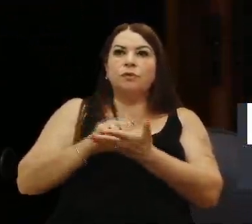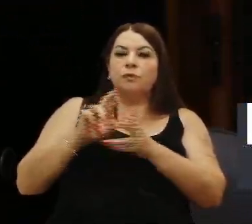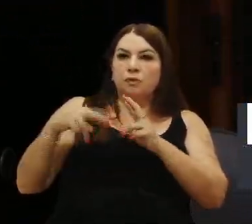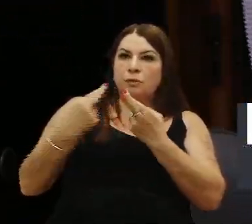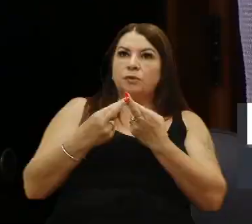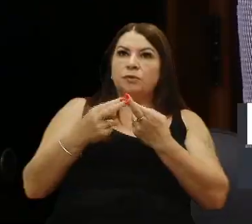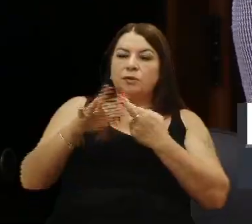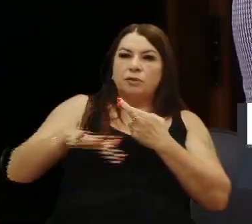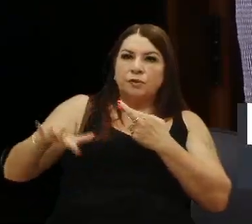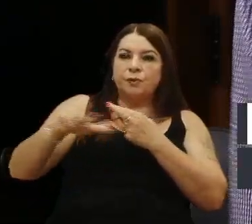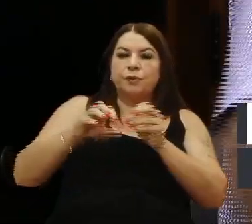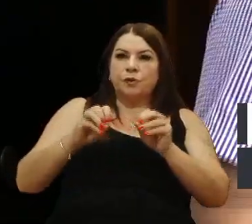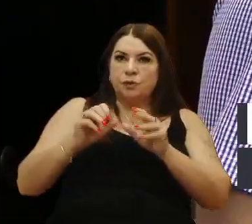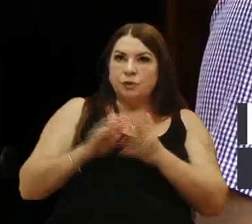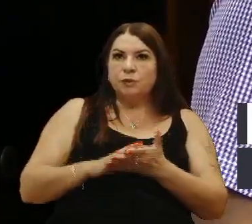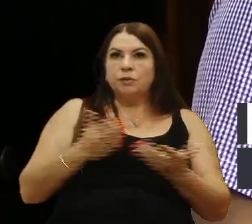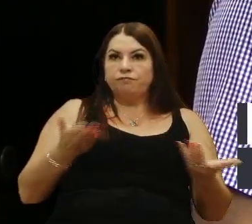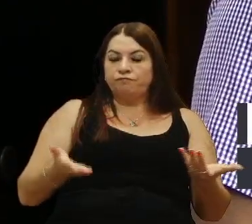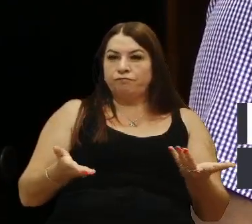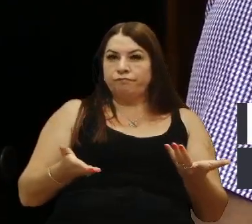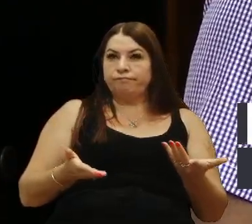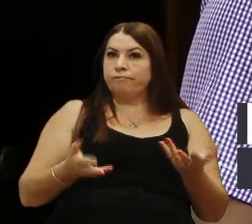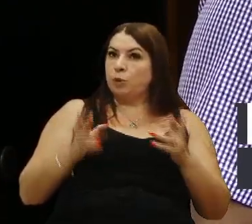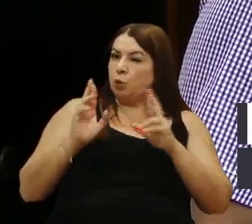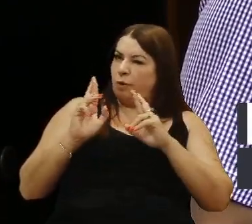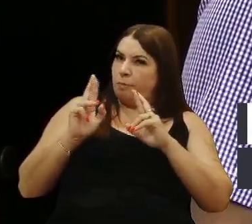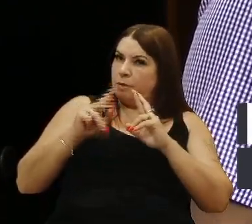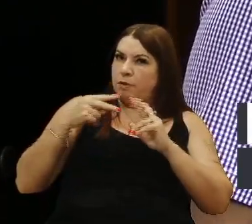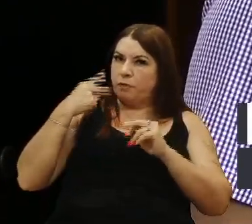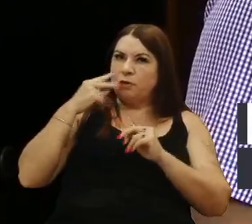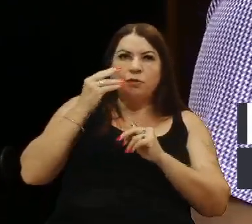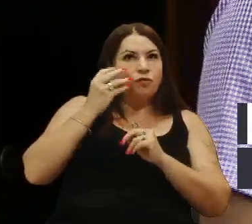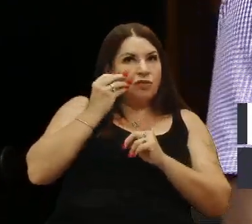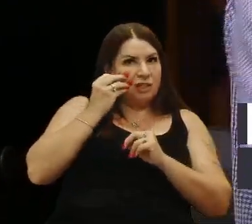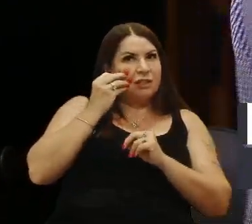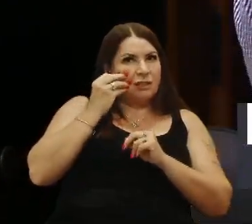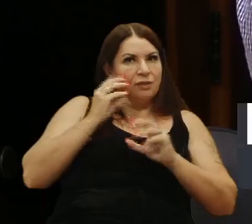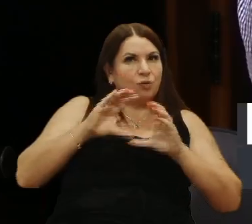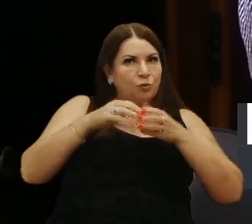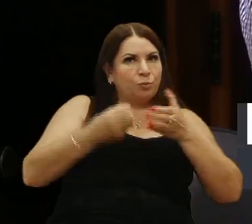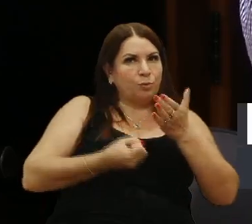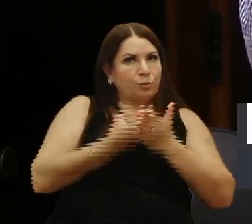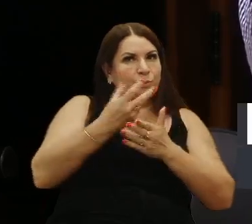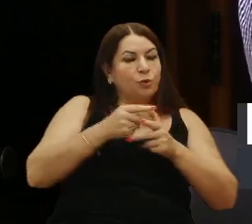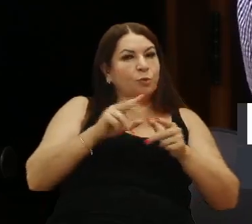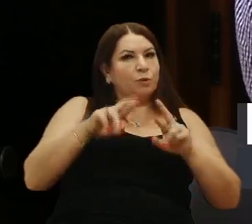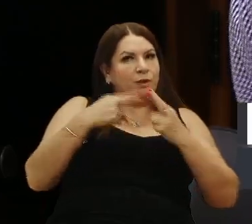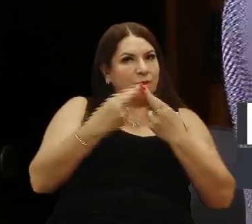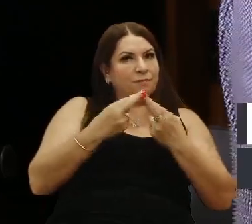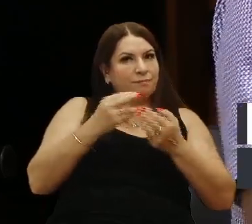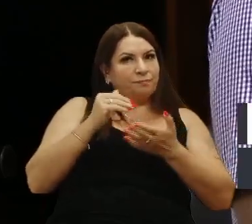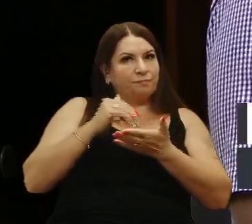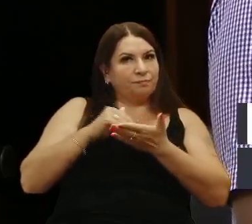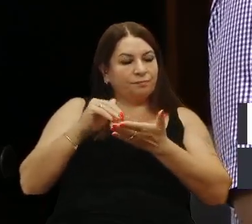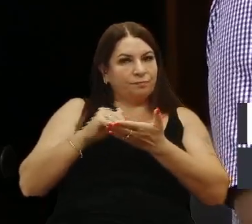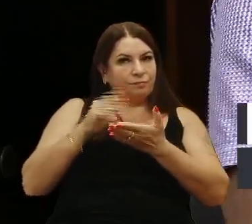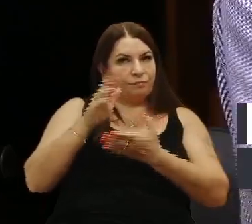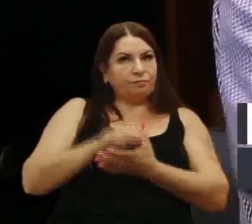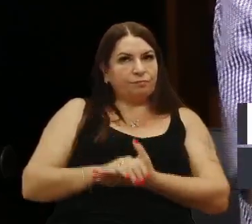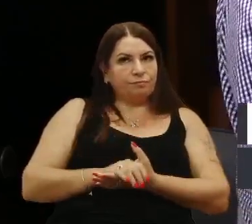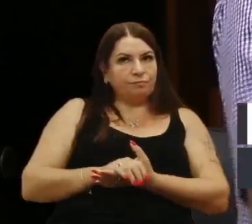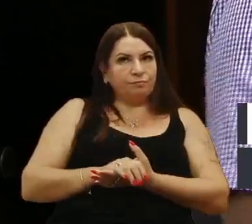área da educação. Então, tomara, vereador Jack, que a frente consiga uma agenda com o secretário